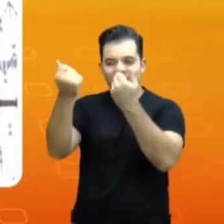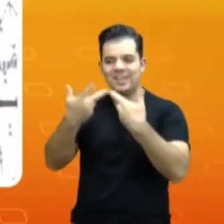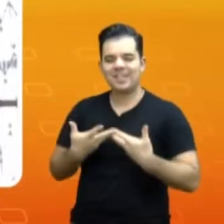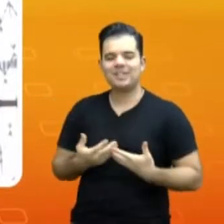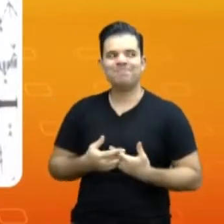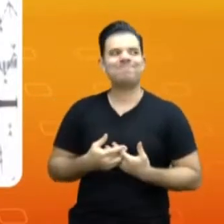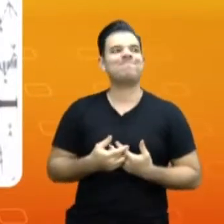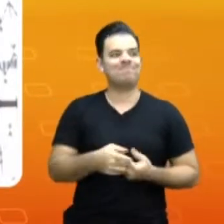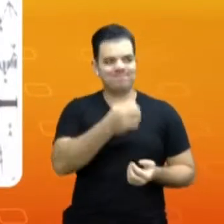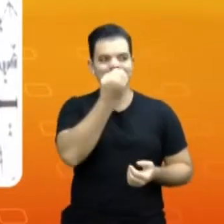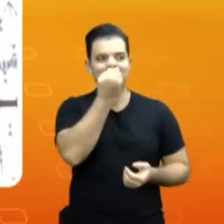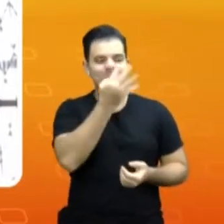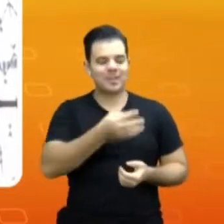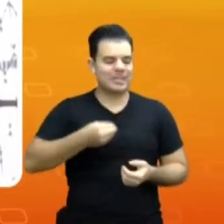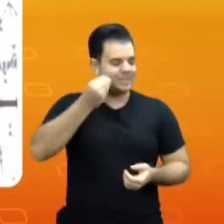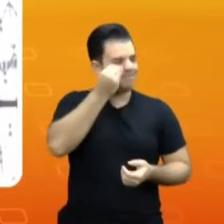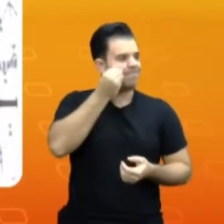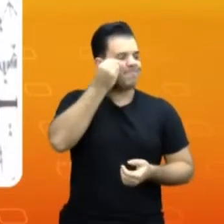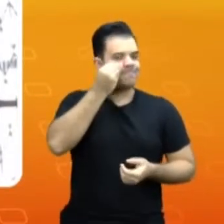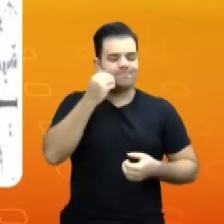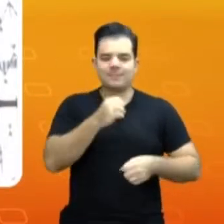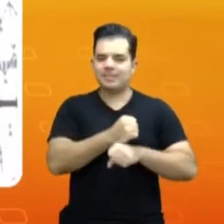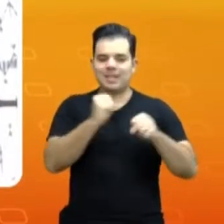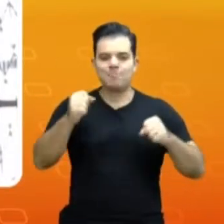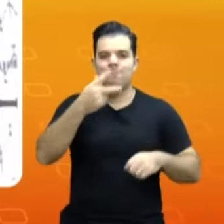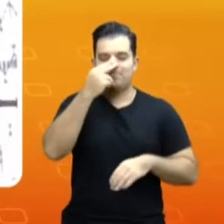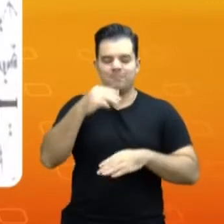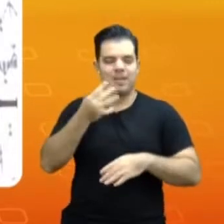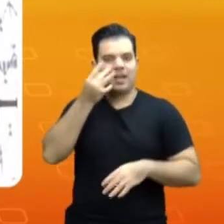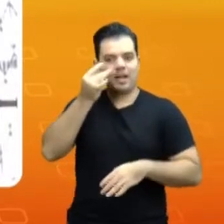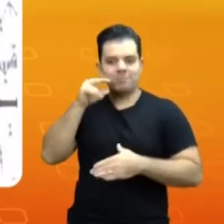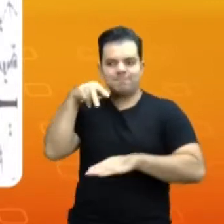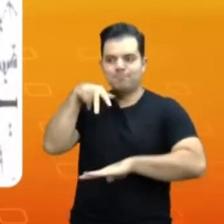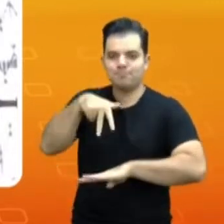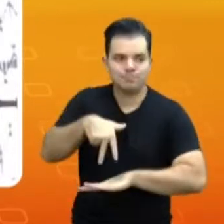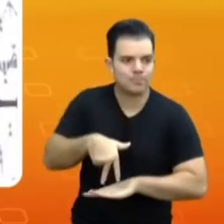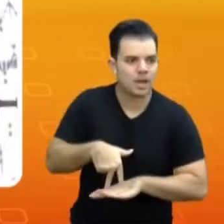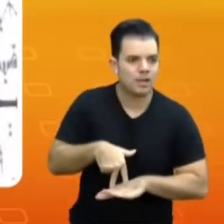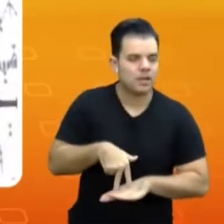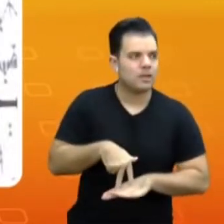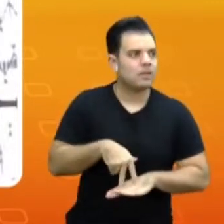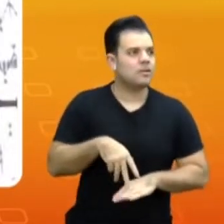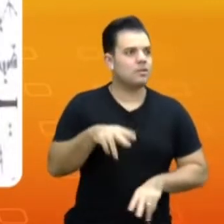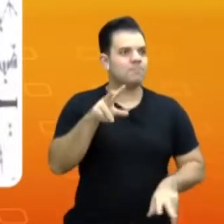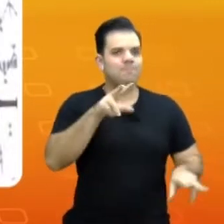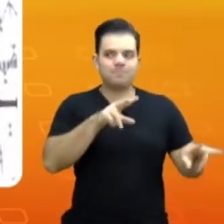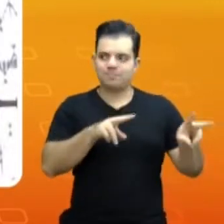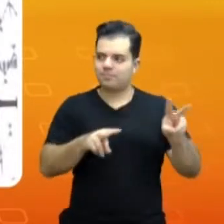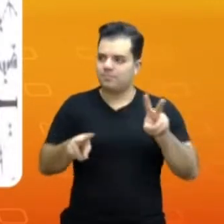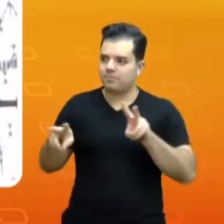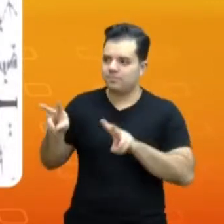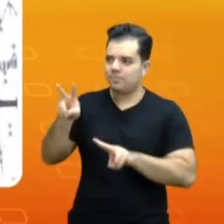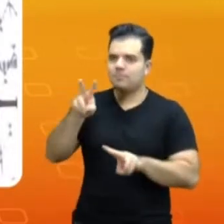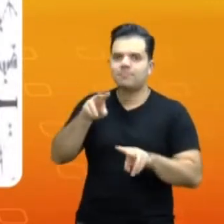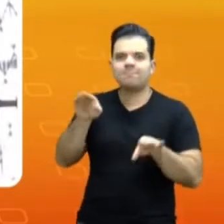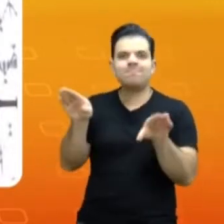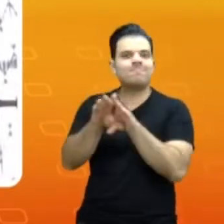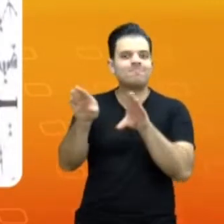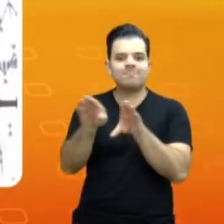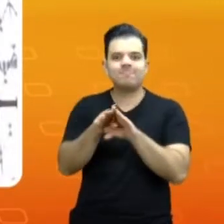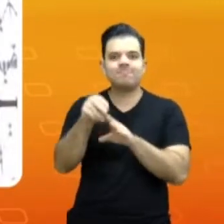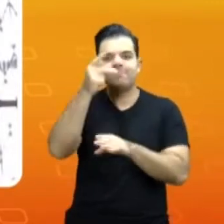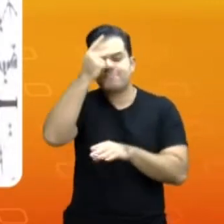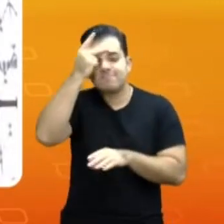É, bom, a grande experiência foi pessoal, né? Foi a experiência de você chegar, perder...